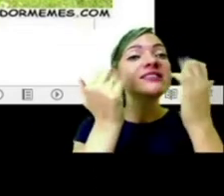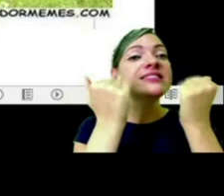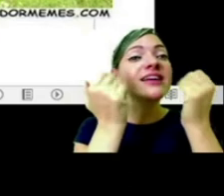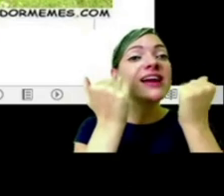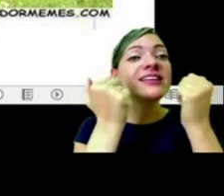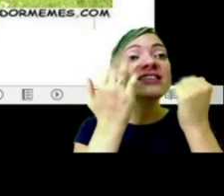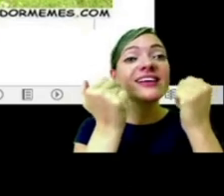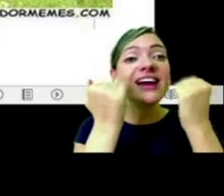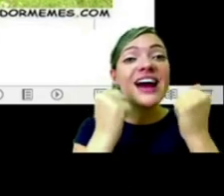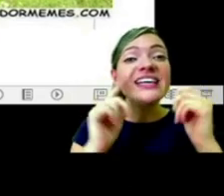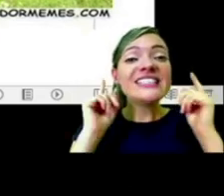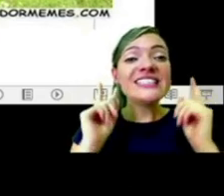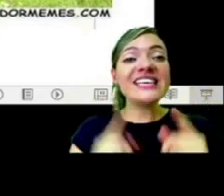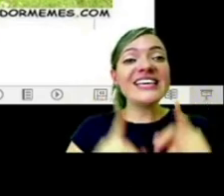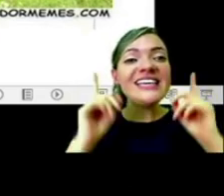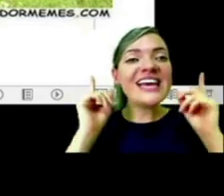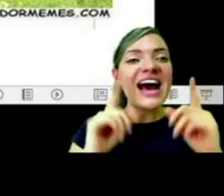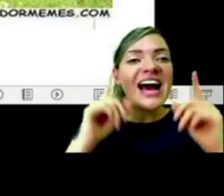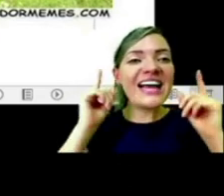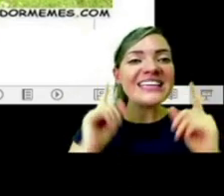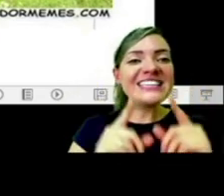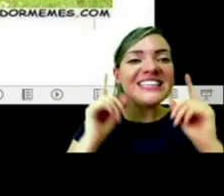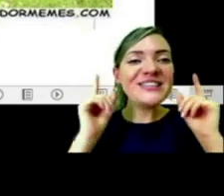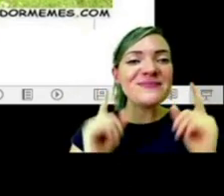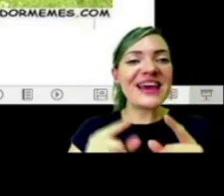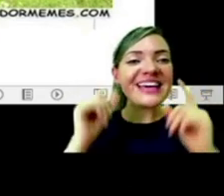para nhanhanhanhanhá, se